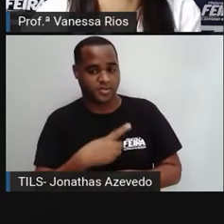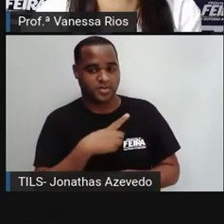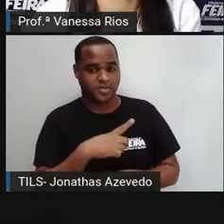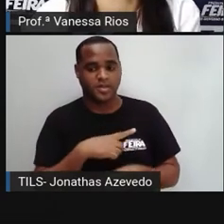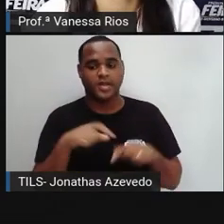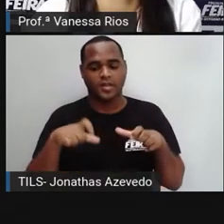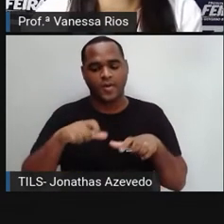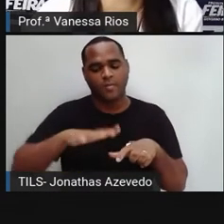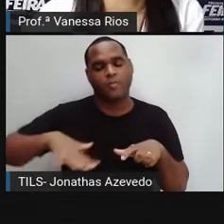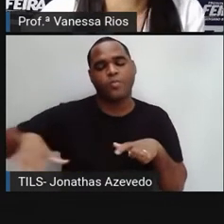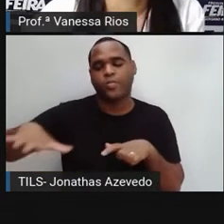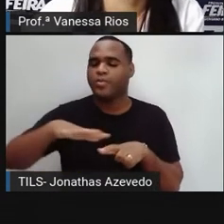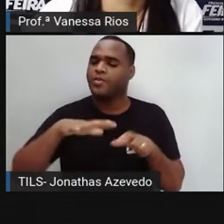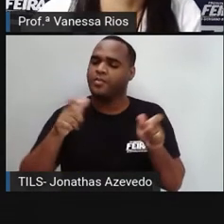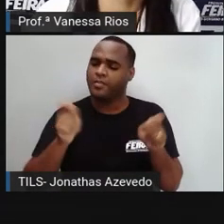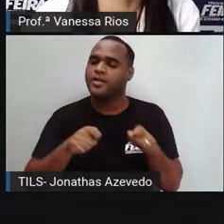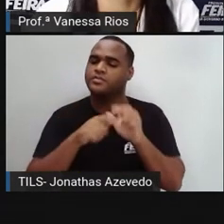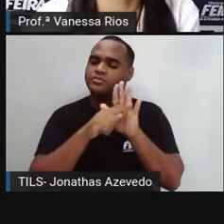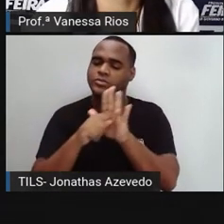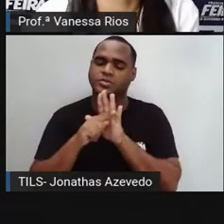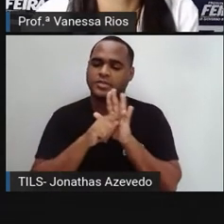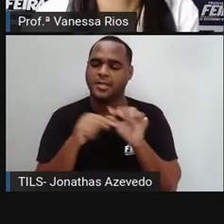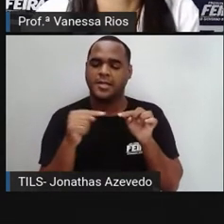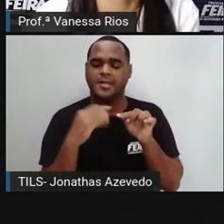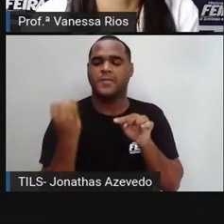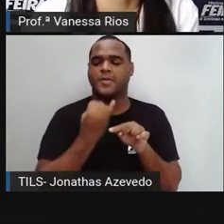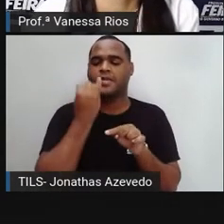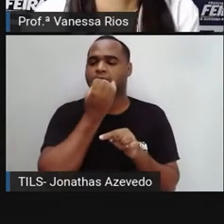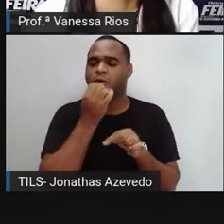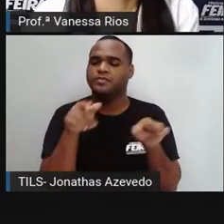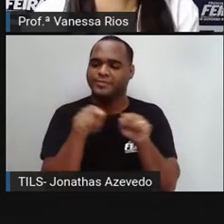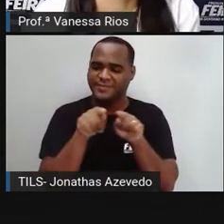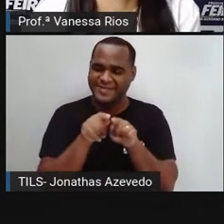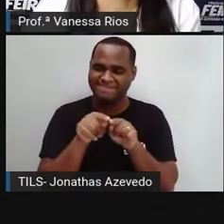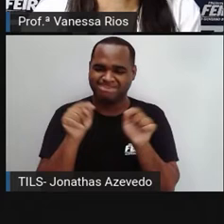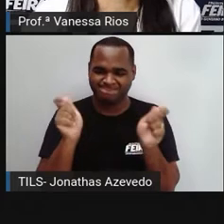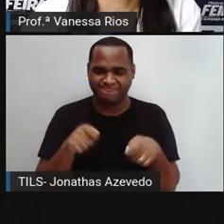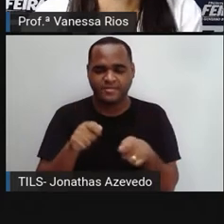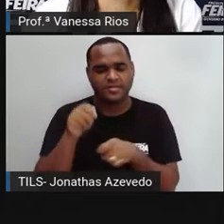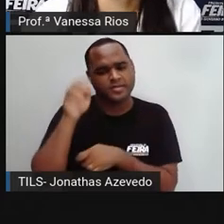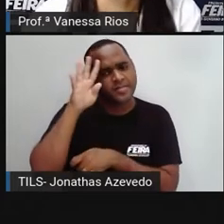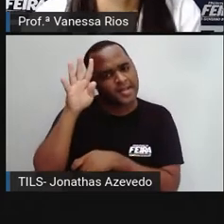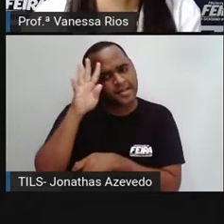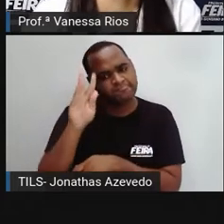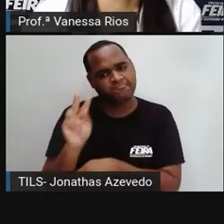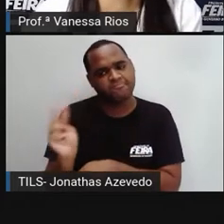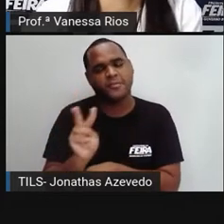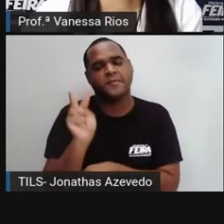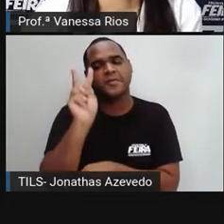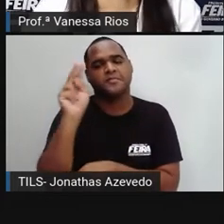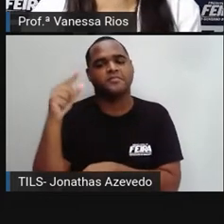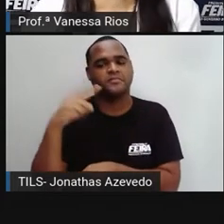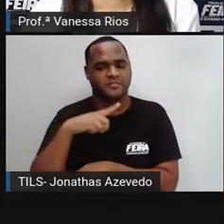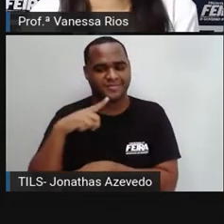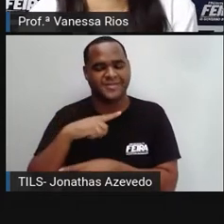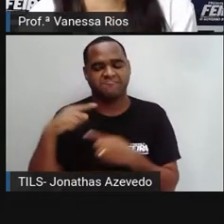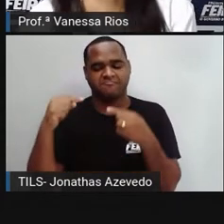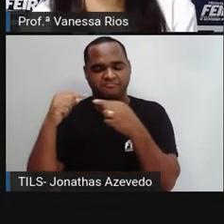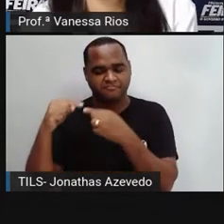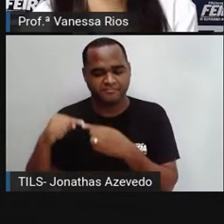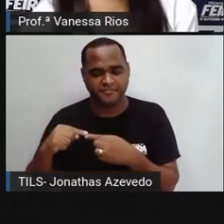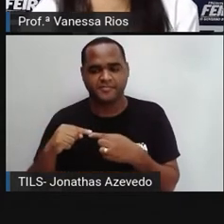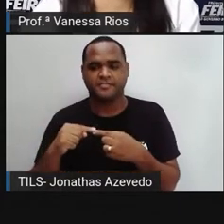pode oferecer, é muito importante e muito interessante, né? Pensar na valorização e tendo aí toda